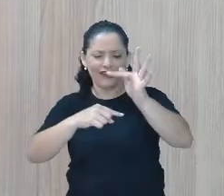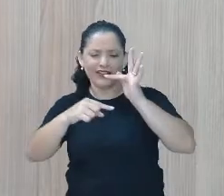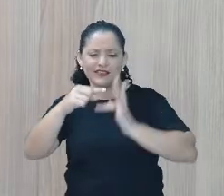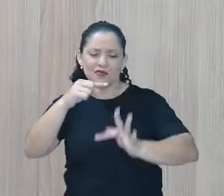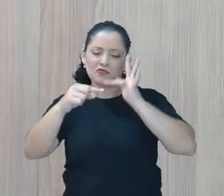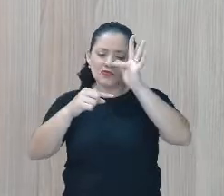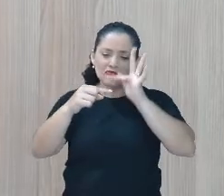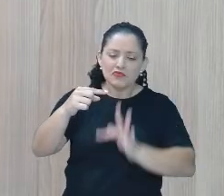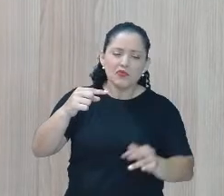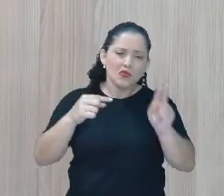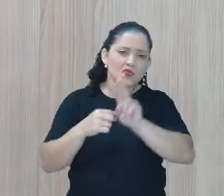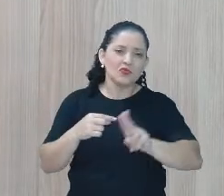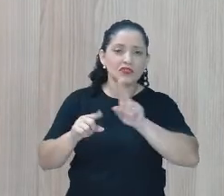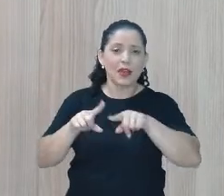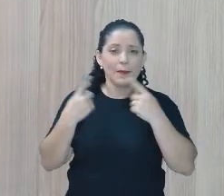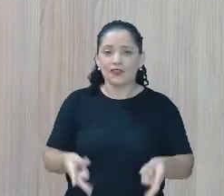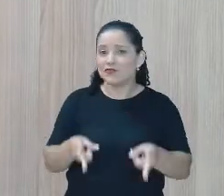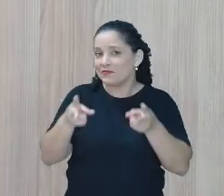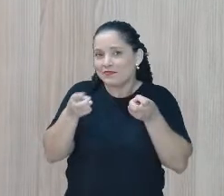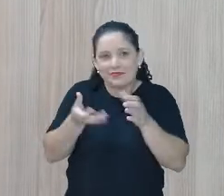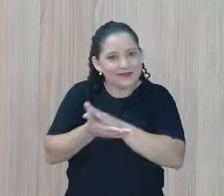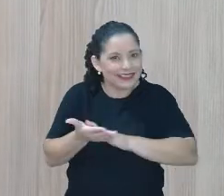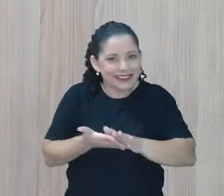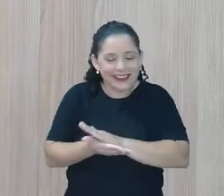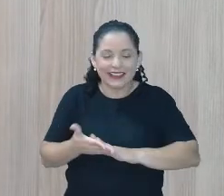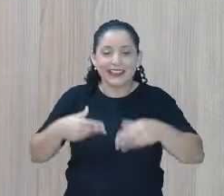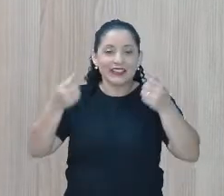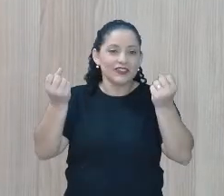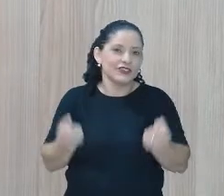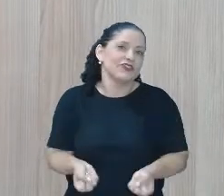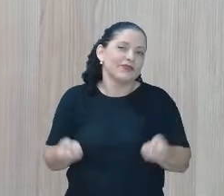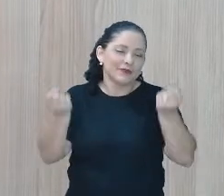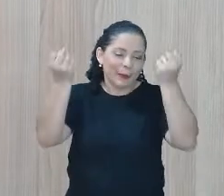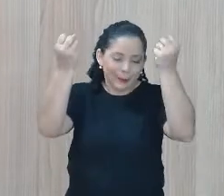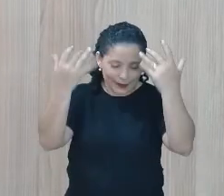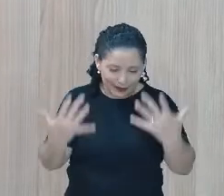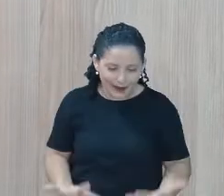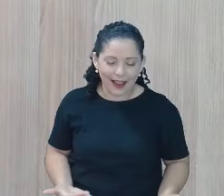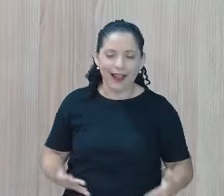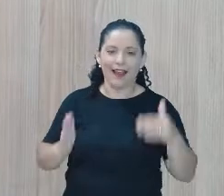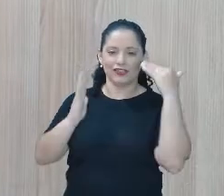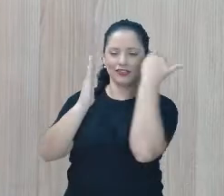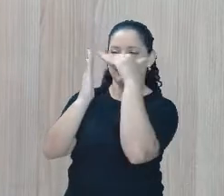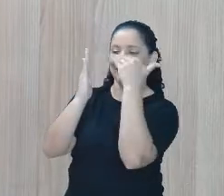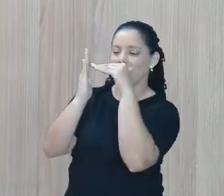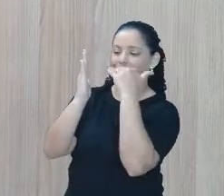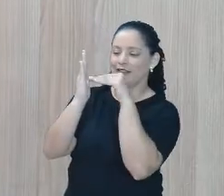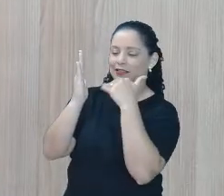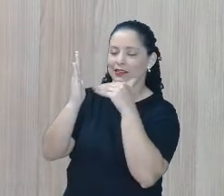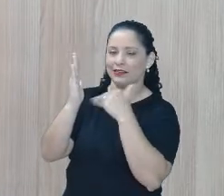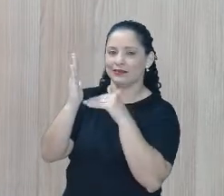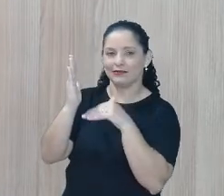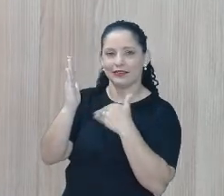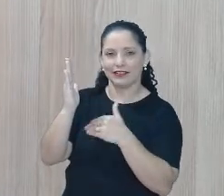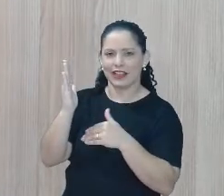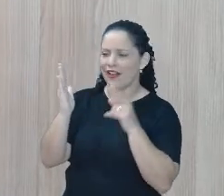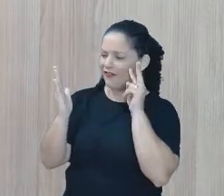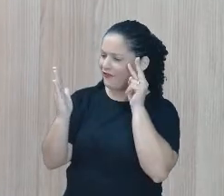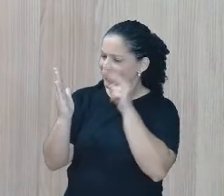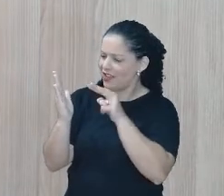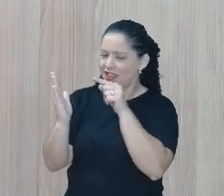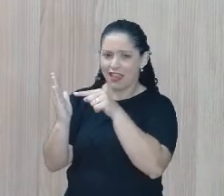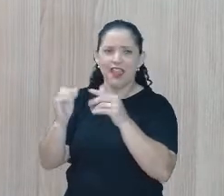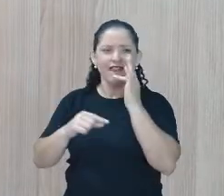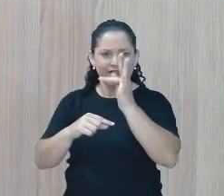percebemos tanto, professor. Principalmente quando você cita as receitas, né? As receitas, normalmente, ela vem realmente em forma de fração, e nós